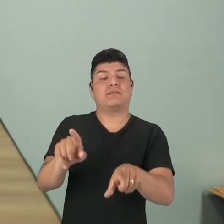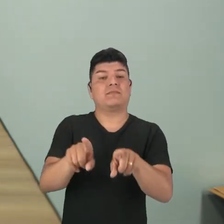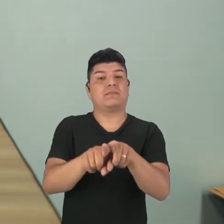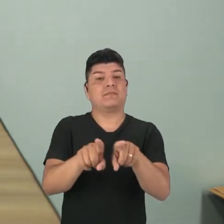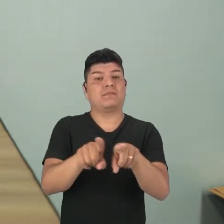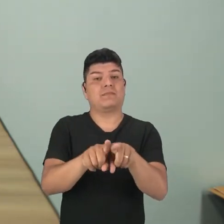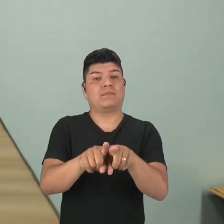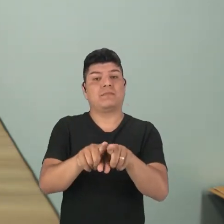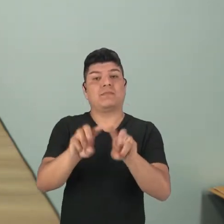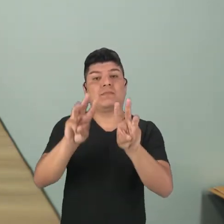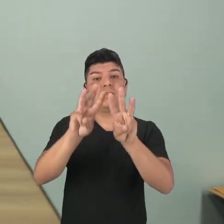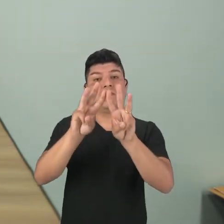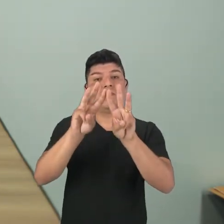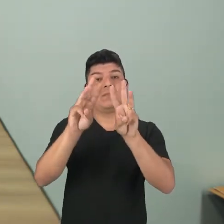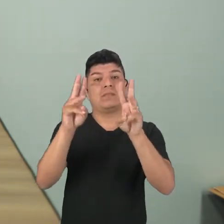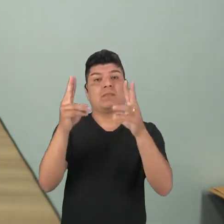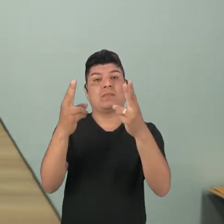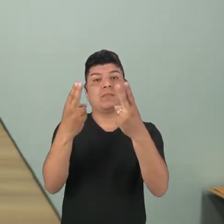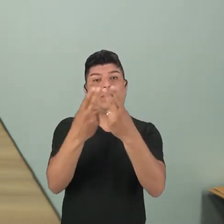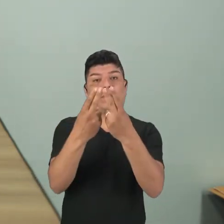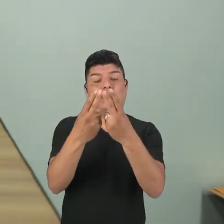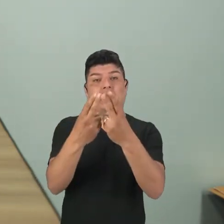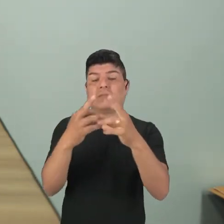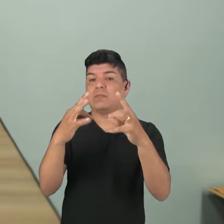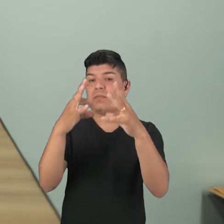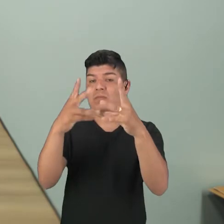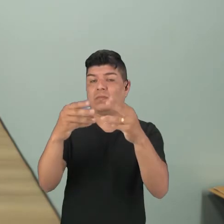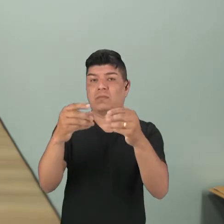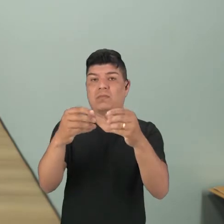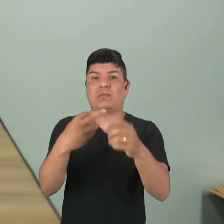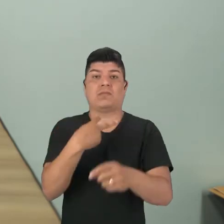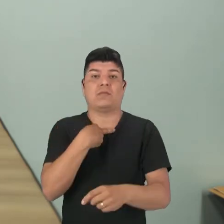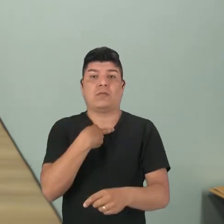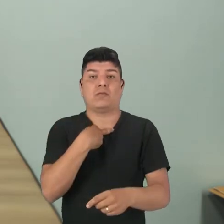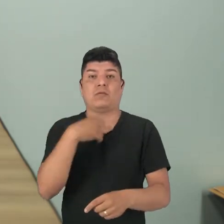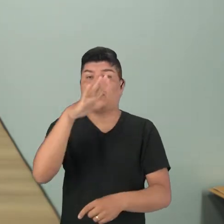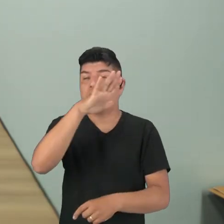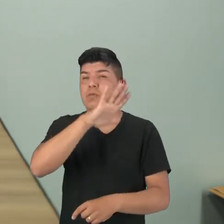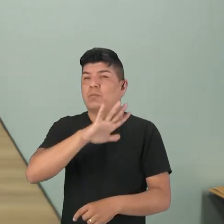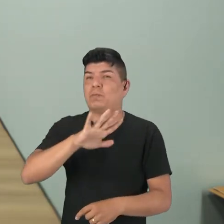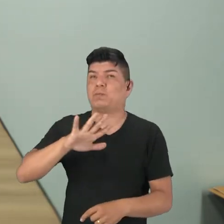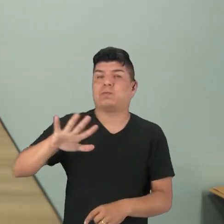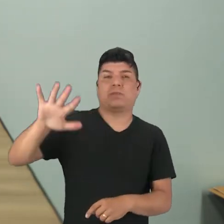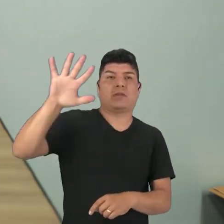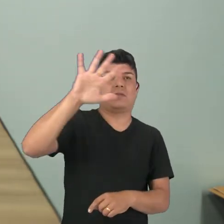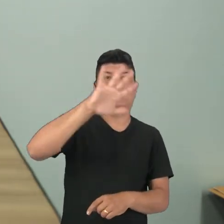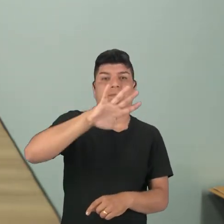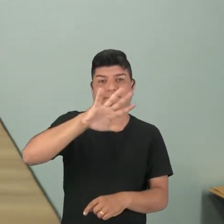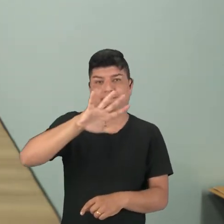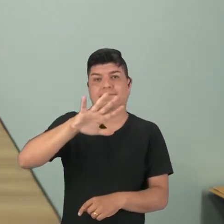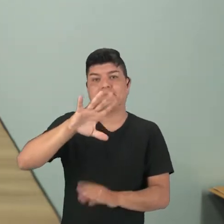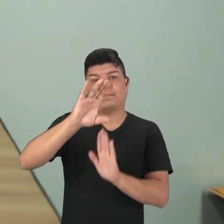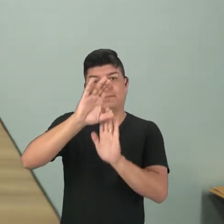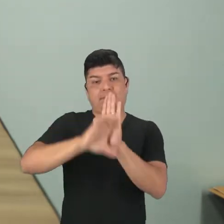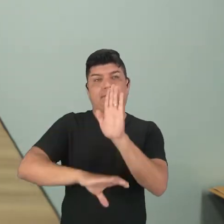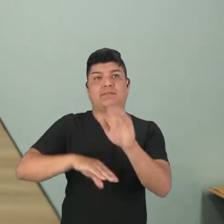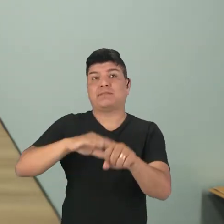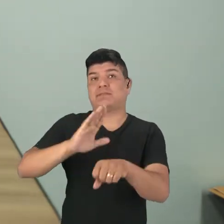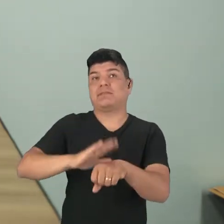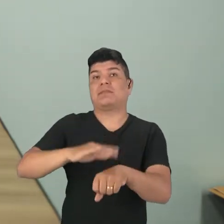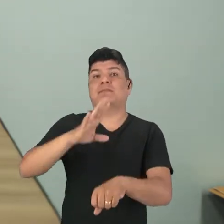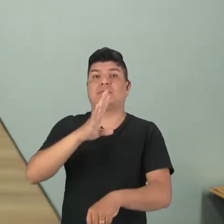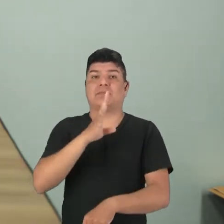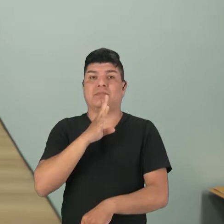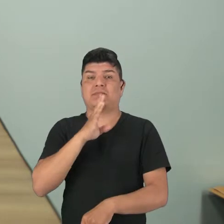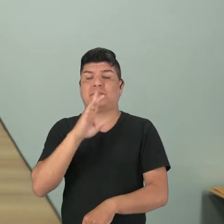é que matéria é tudo que ocupa lugar no espaço, né? Esse é o conceito mais